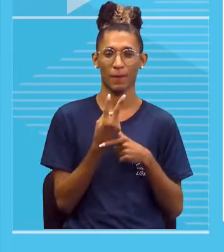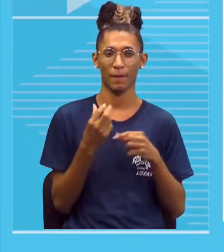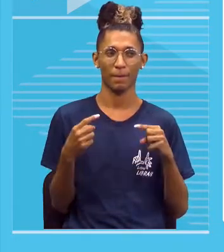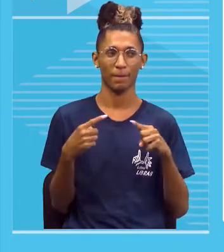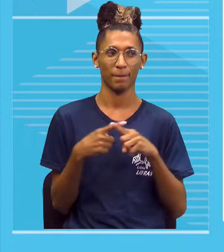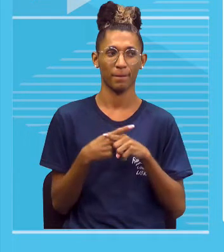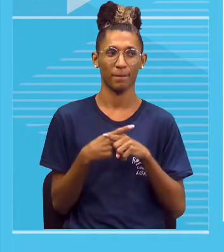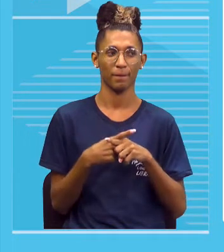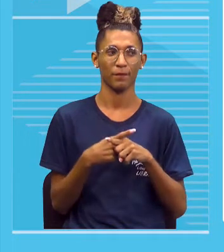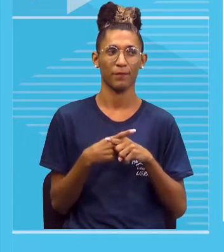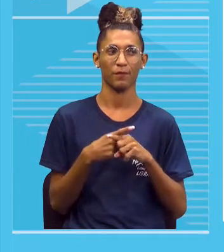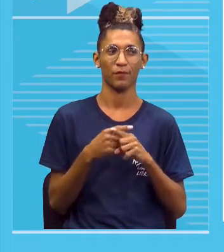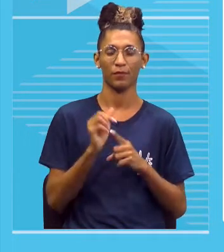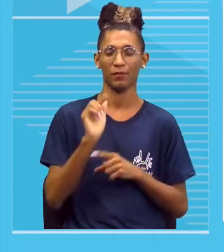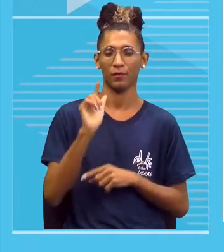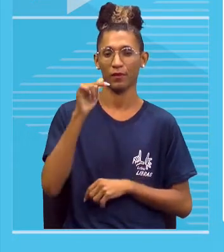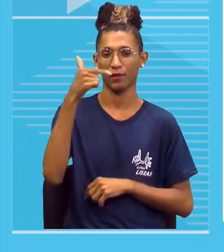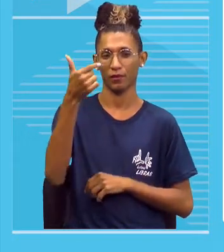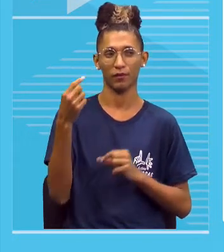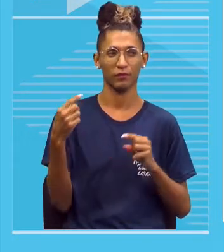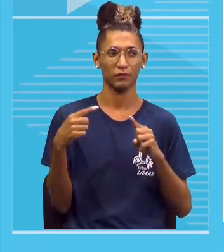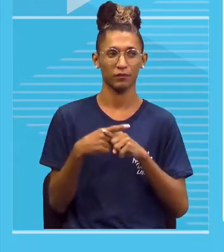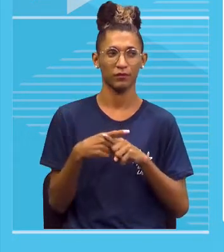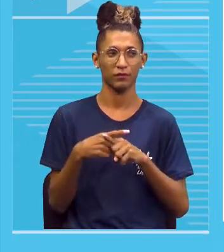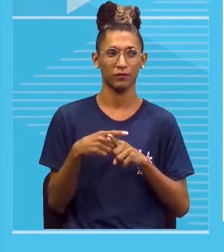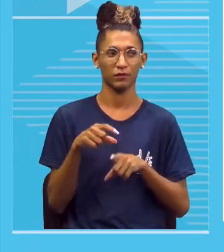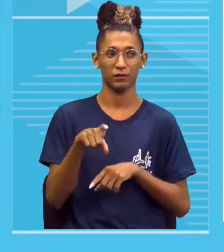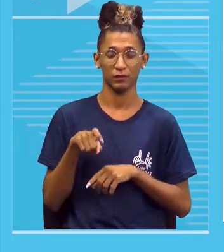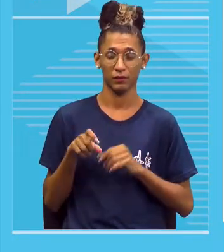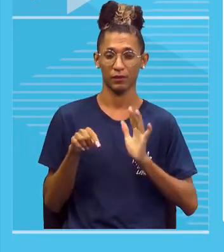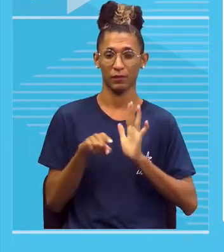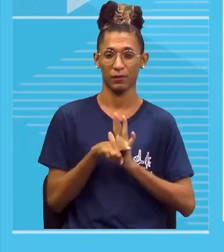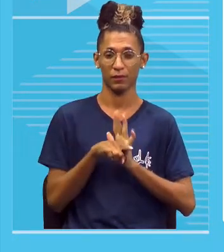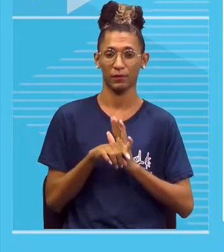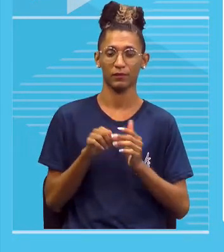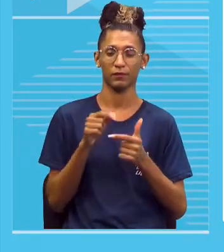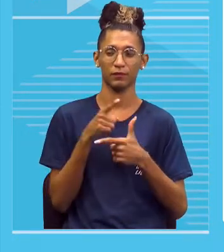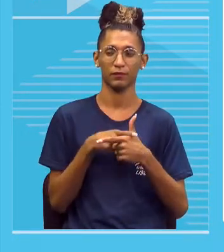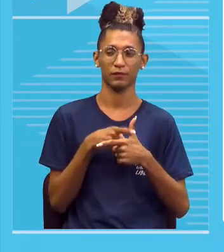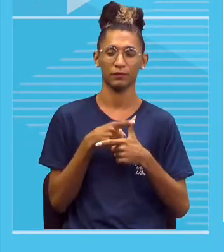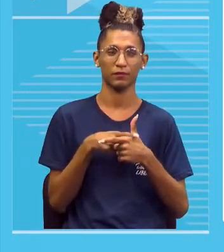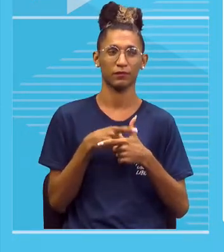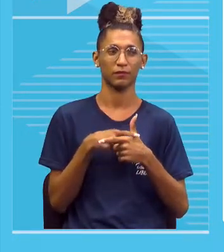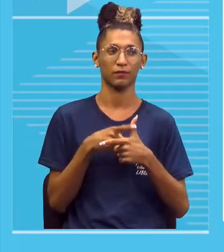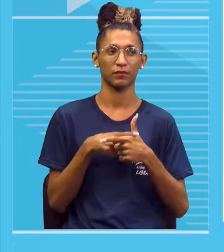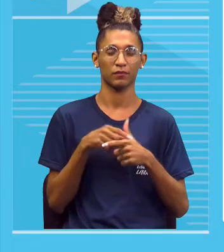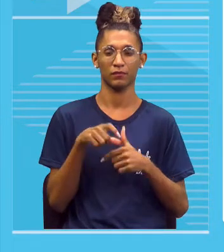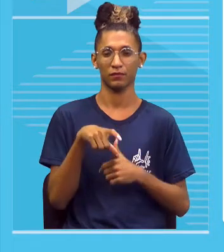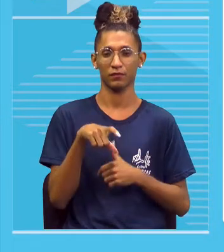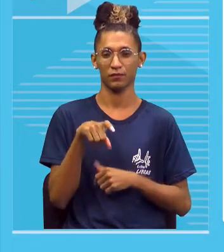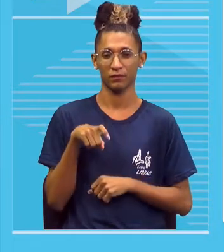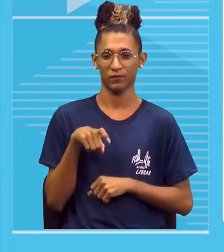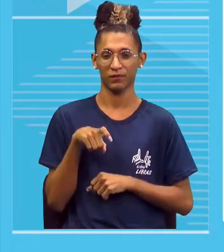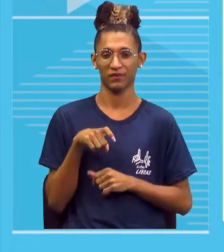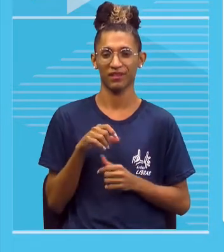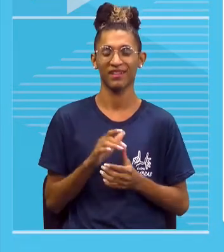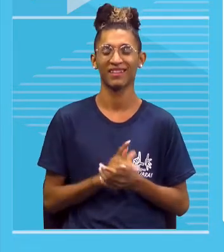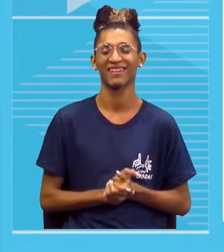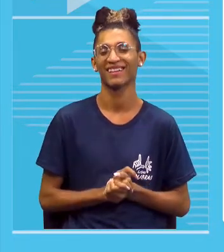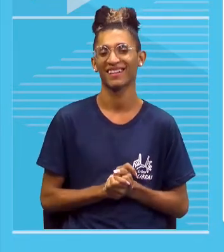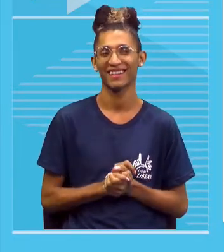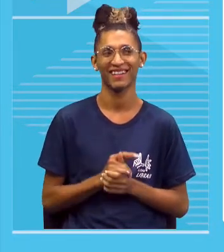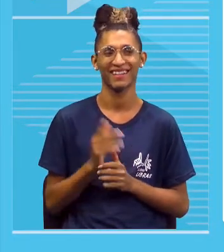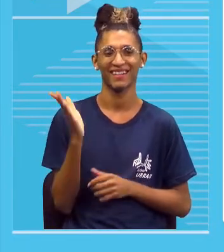cosseno ao quadrado de x menos o seno ao quadrado de X Bora Bill